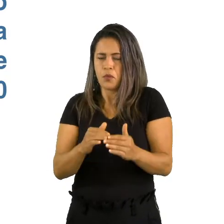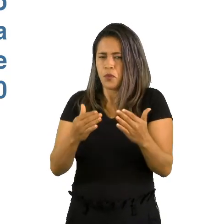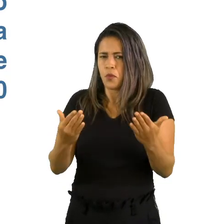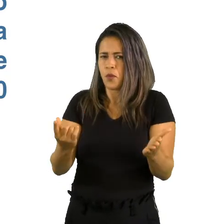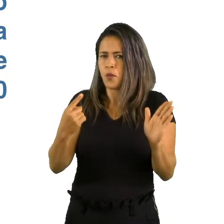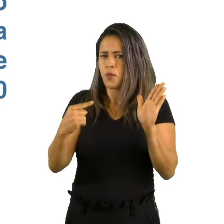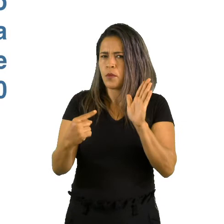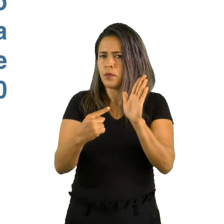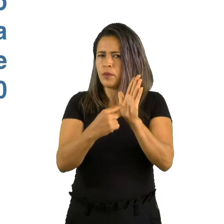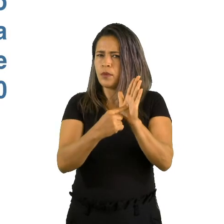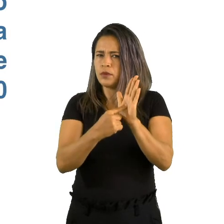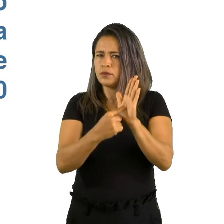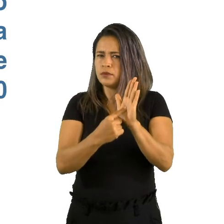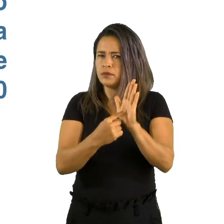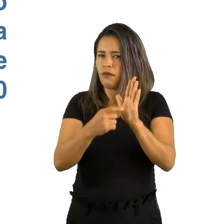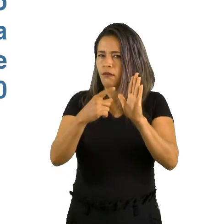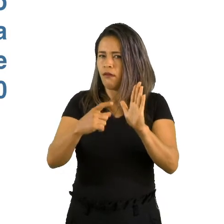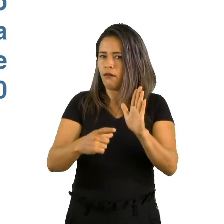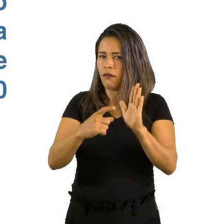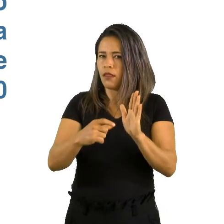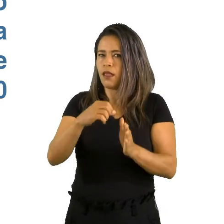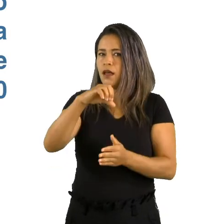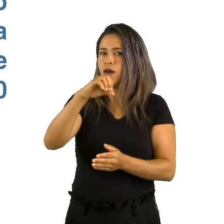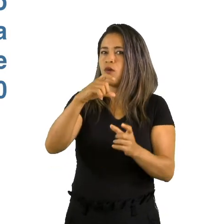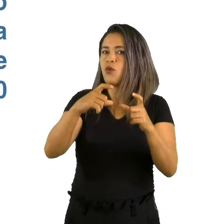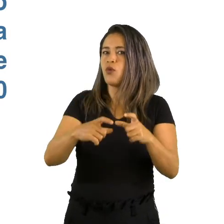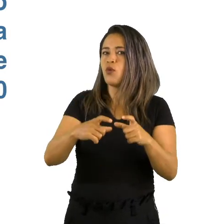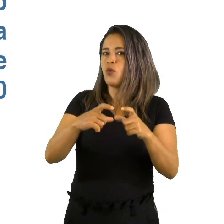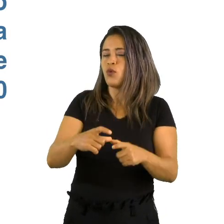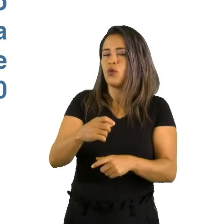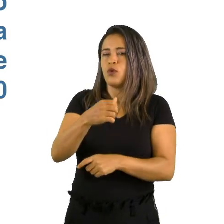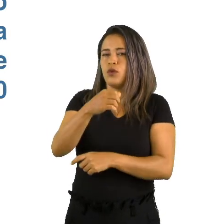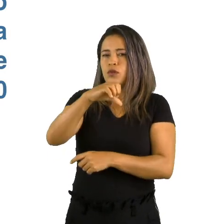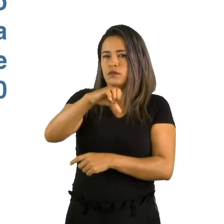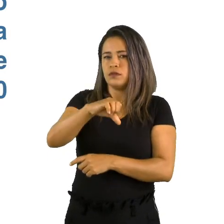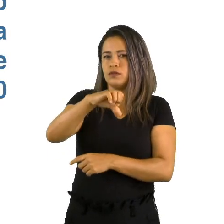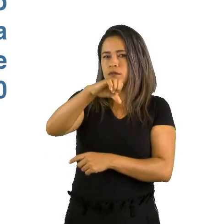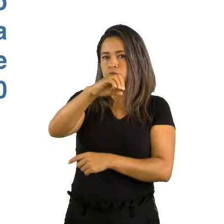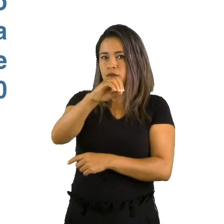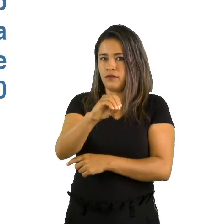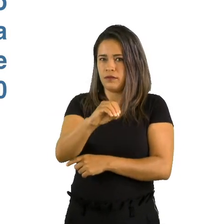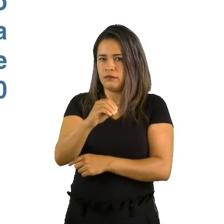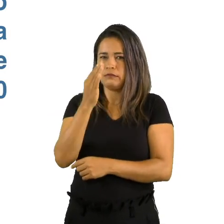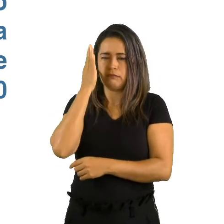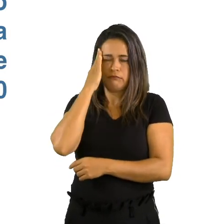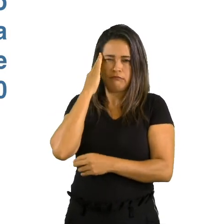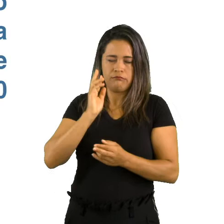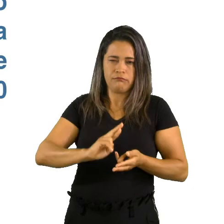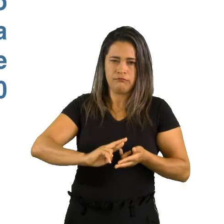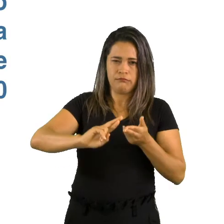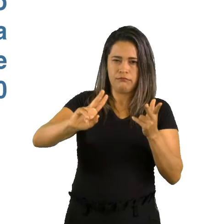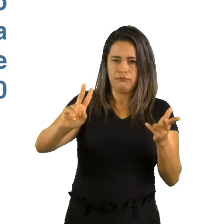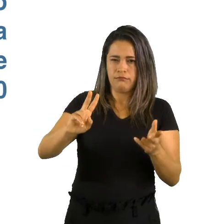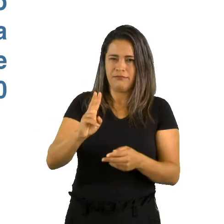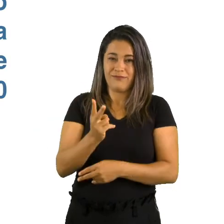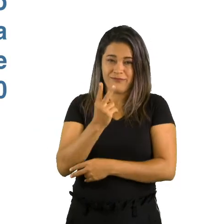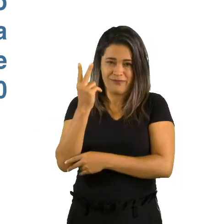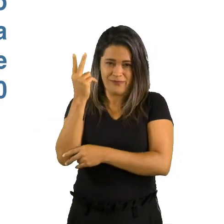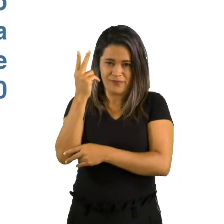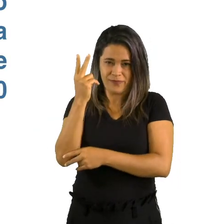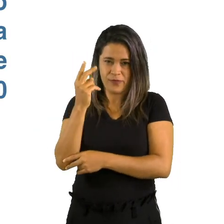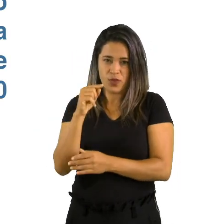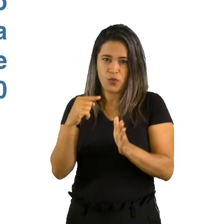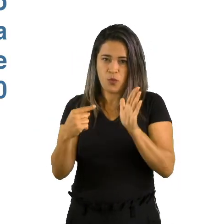está localizado o número 990, sabendo que a diferença entre o valor de um